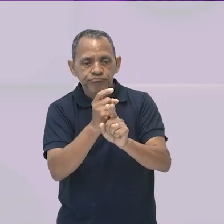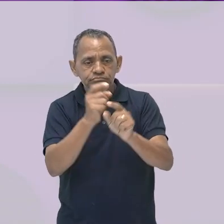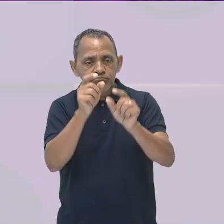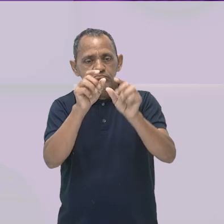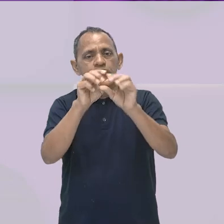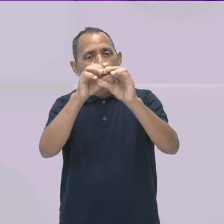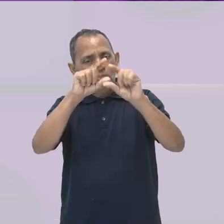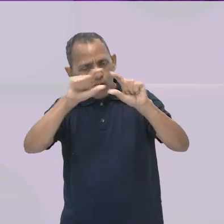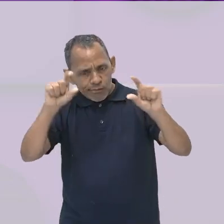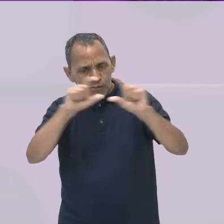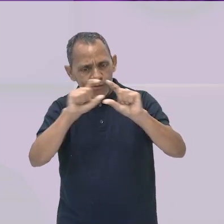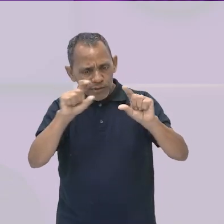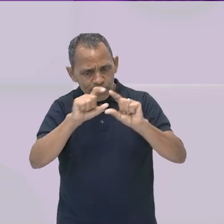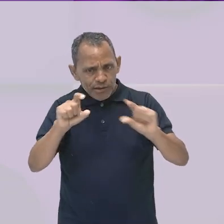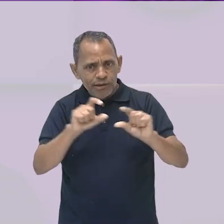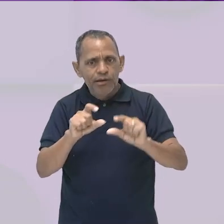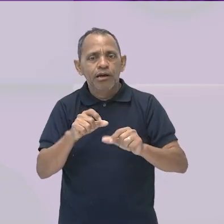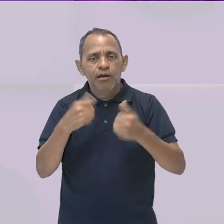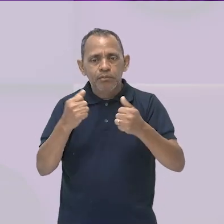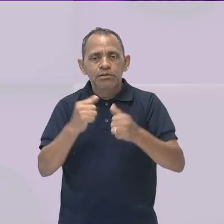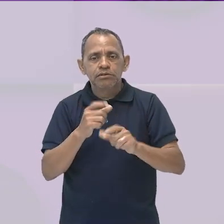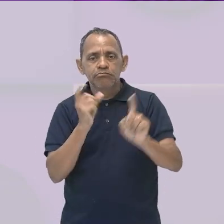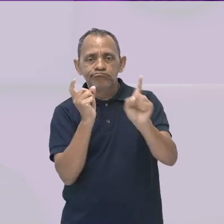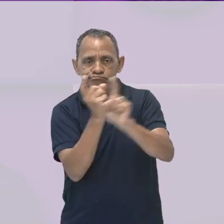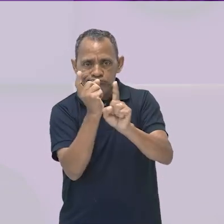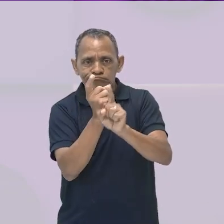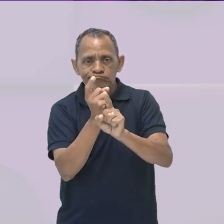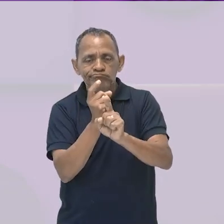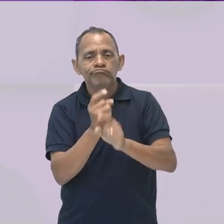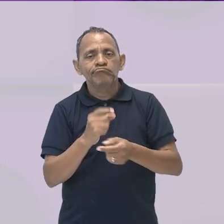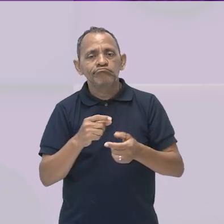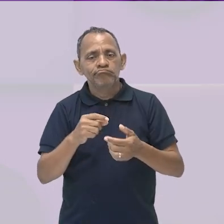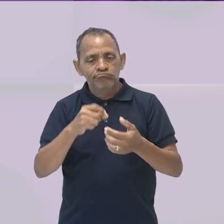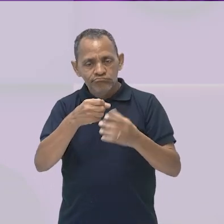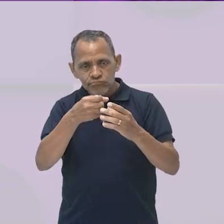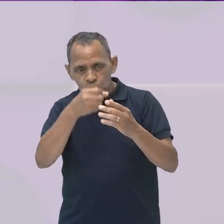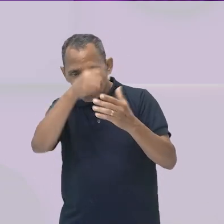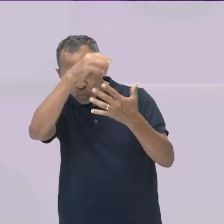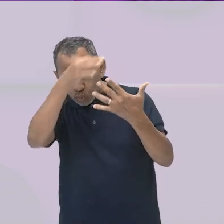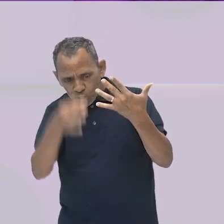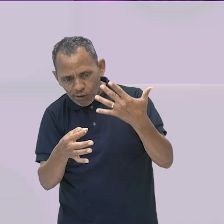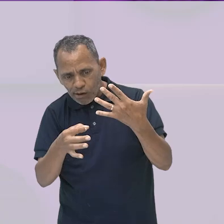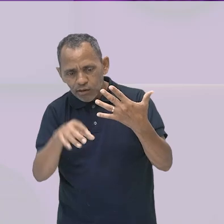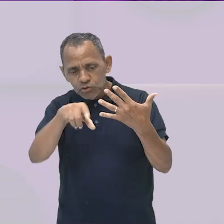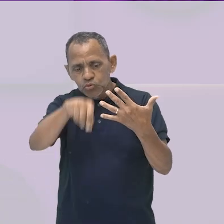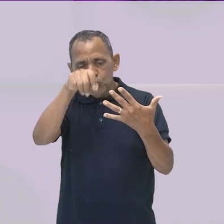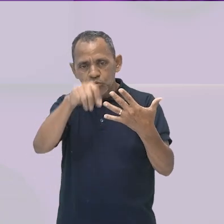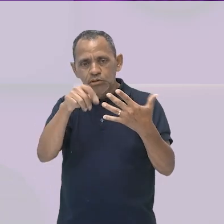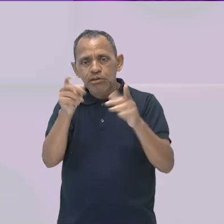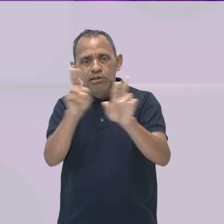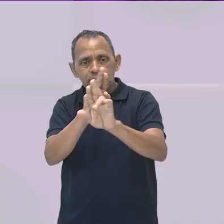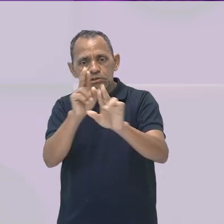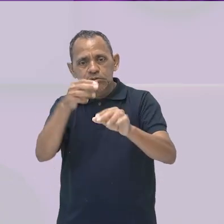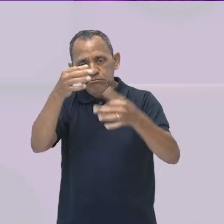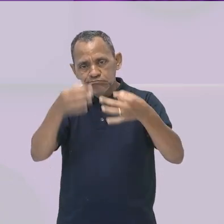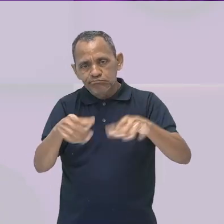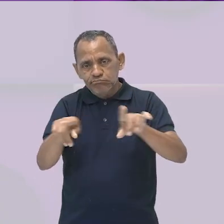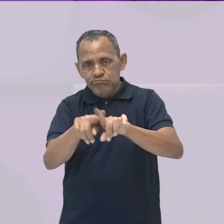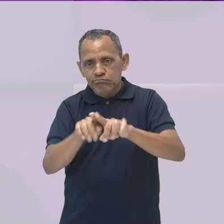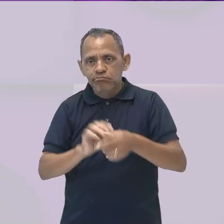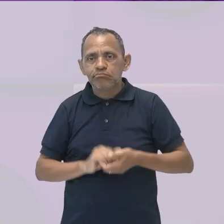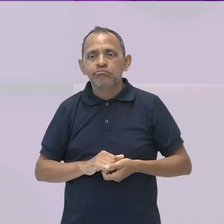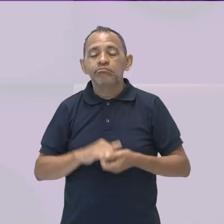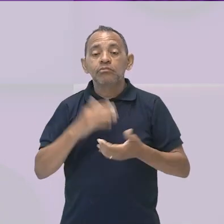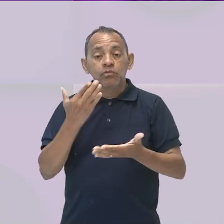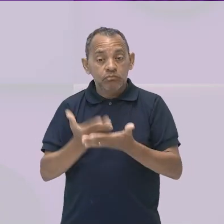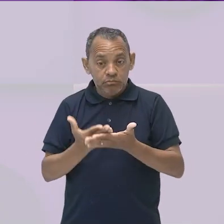passo, claro. Eu tenho que identificar a relação certa, identificar os elementos e escolher a relação correta. Tudo bem? Então, essa